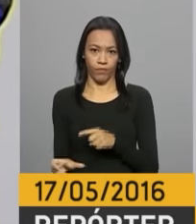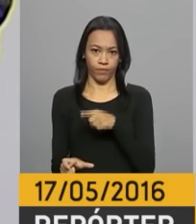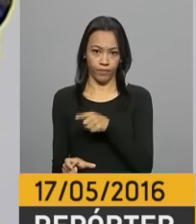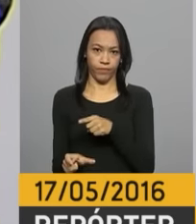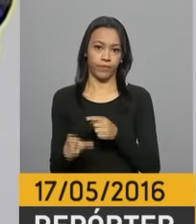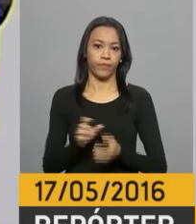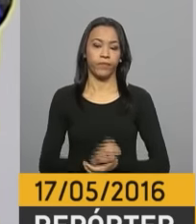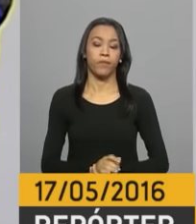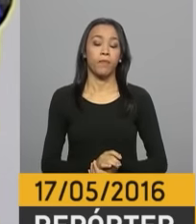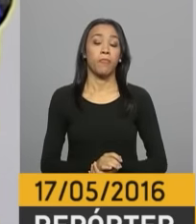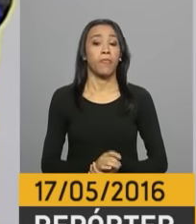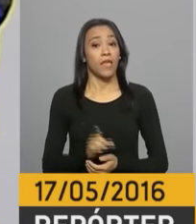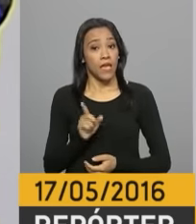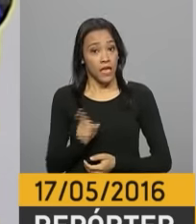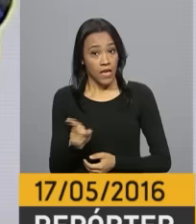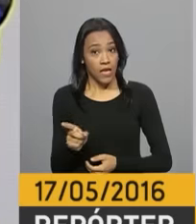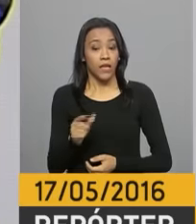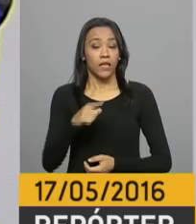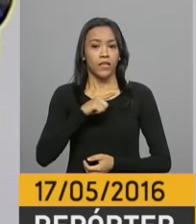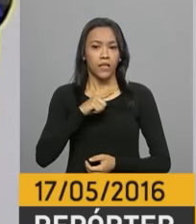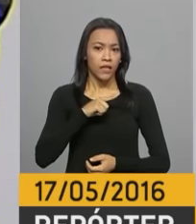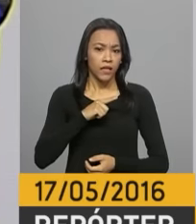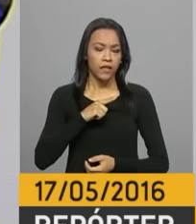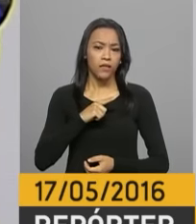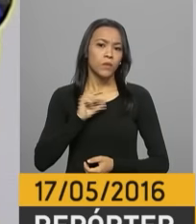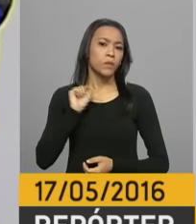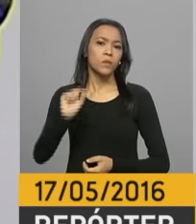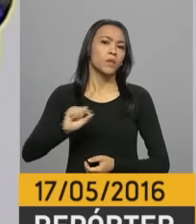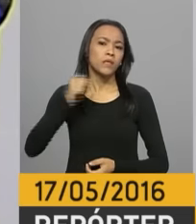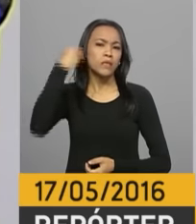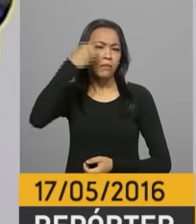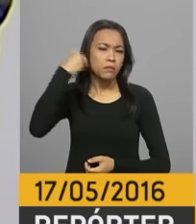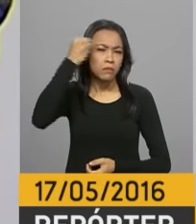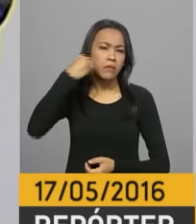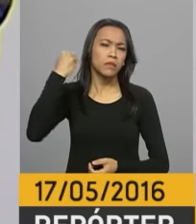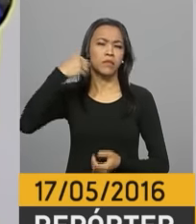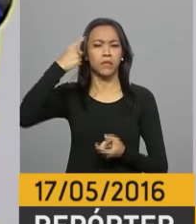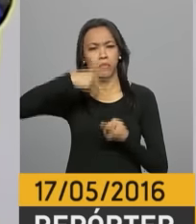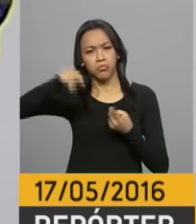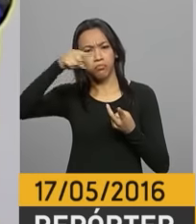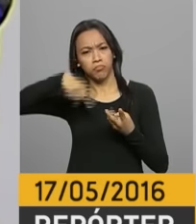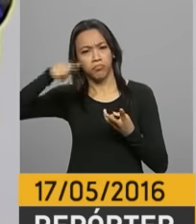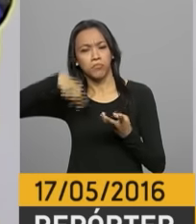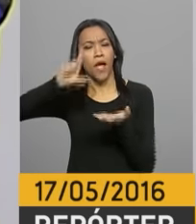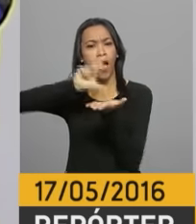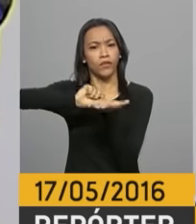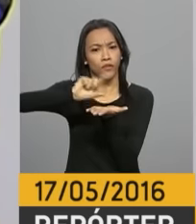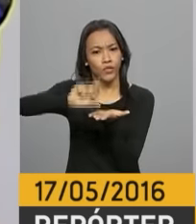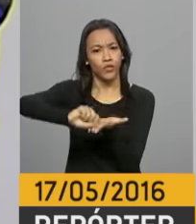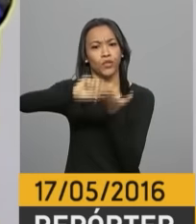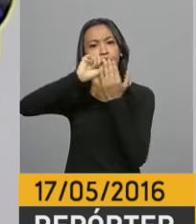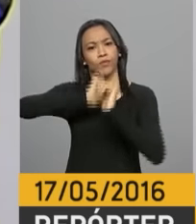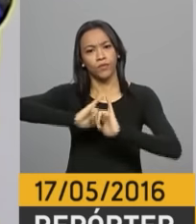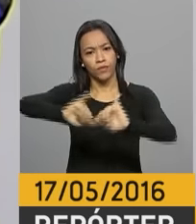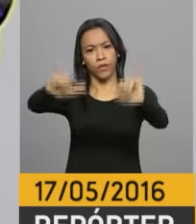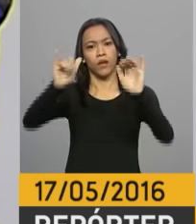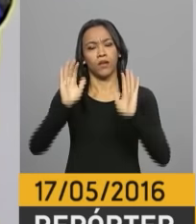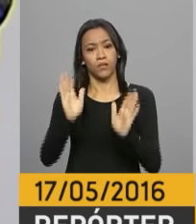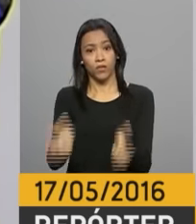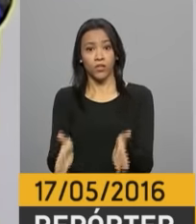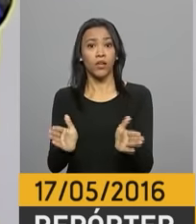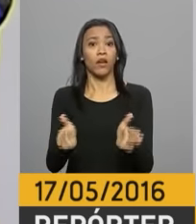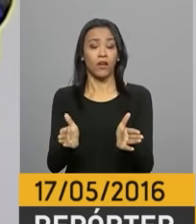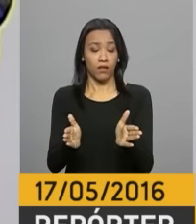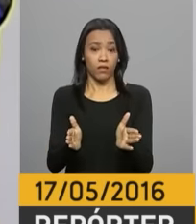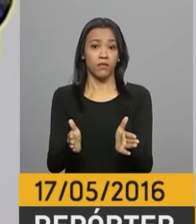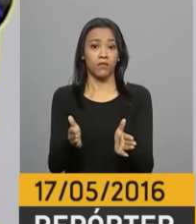Ele tem aí uma série extensa de atividades, artigos publicados, etc., como todos os